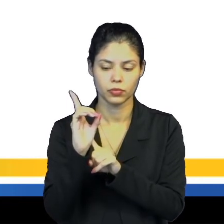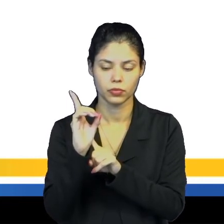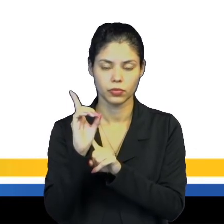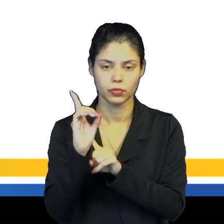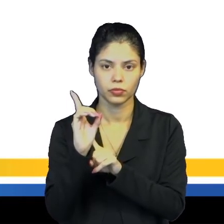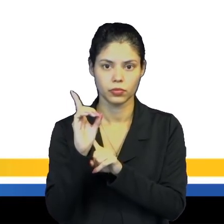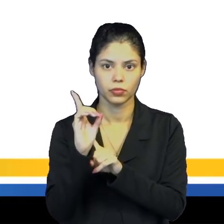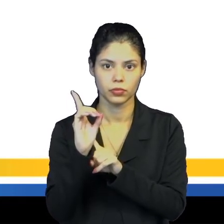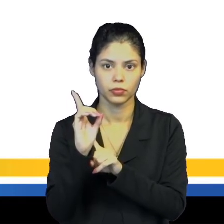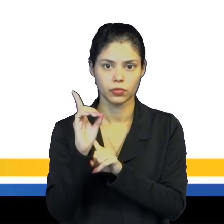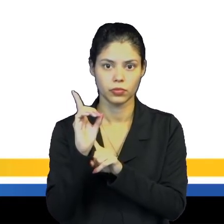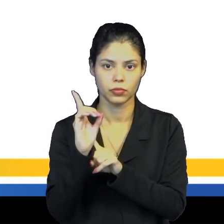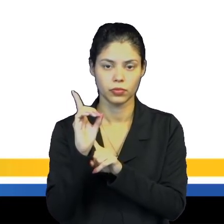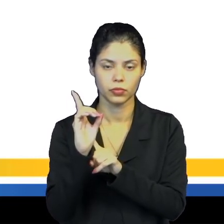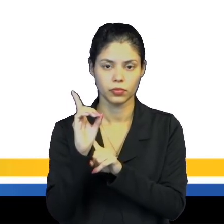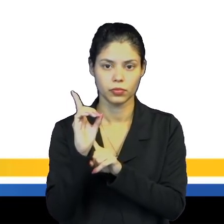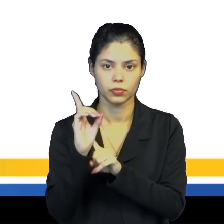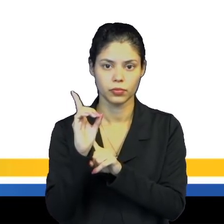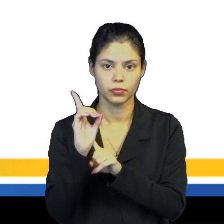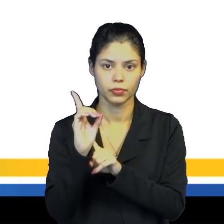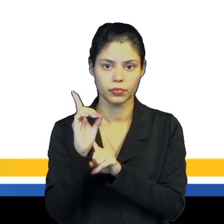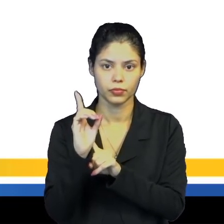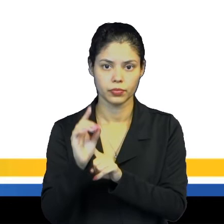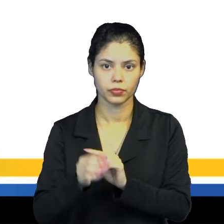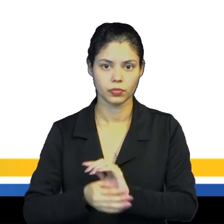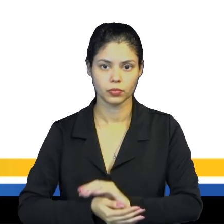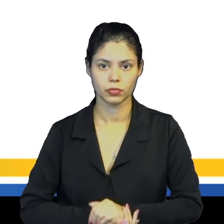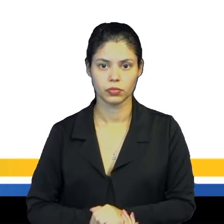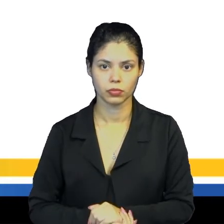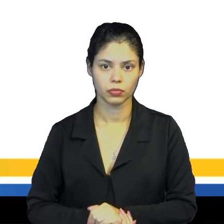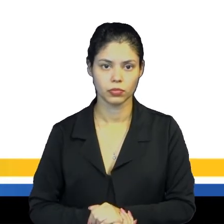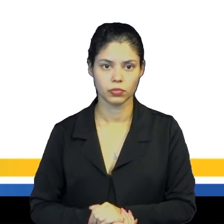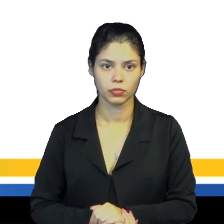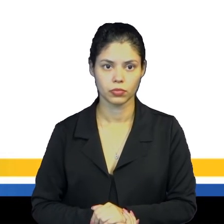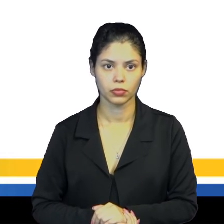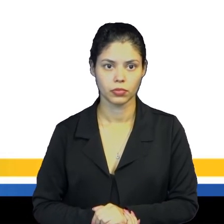glândula bulbouretral, epidídimo, testículo e próstata.